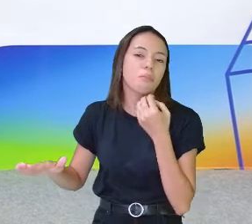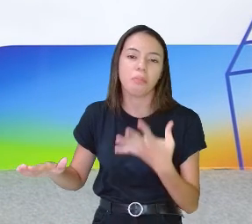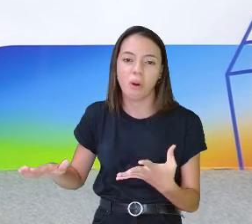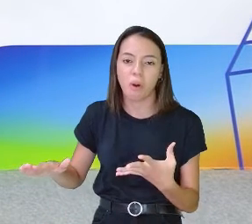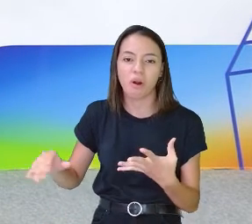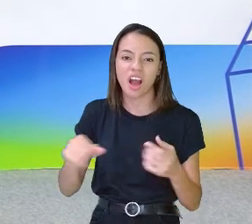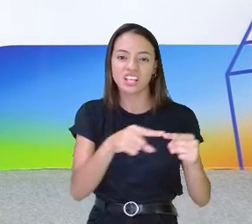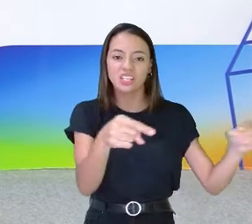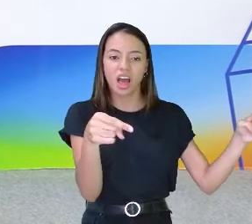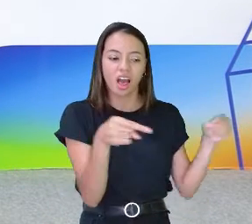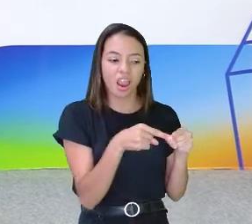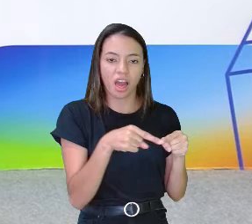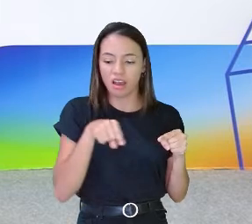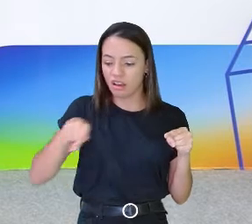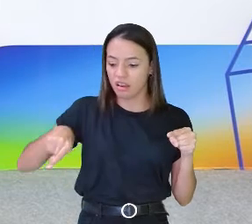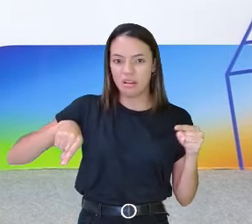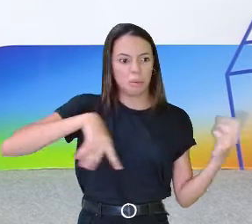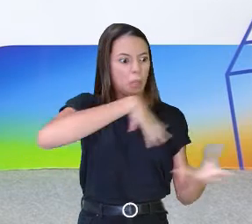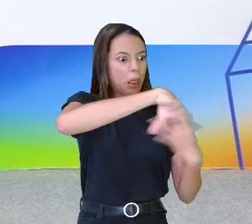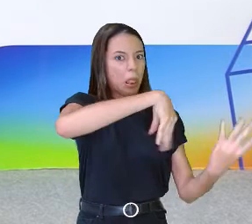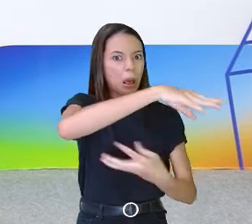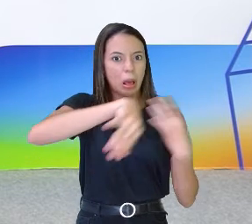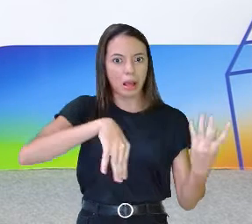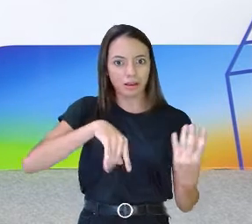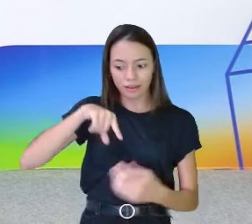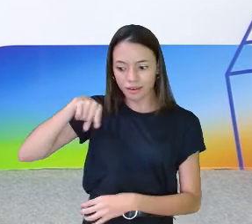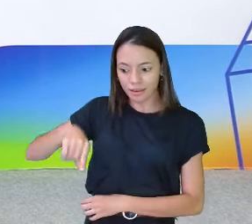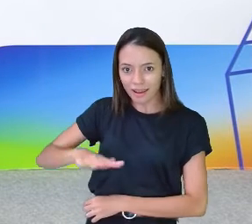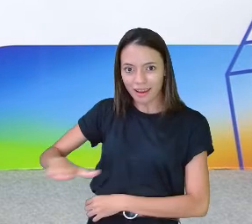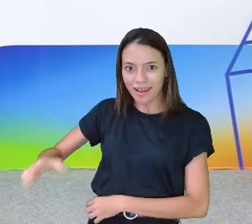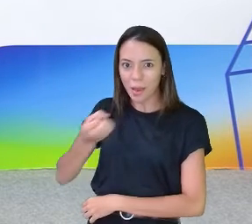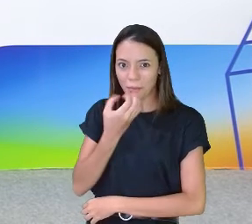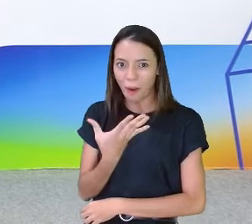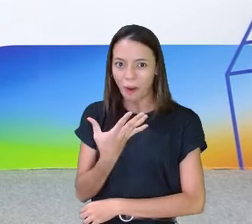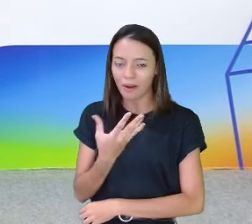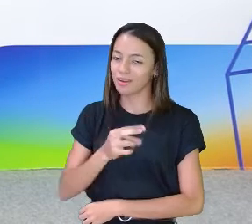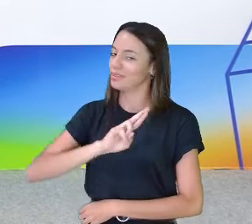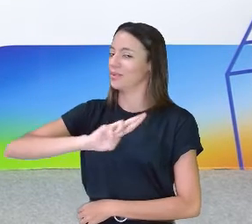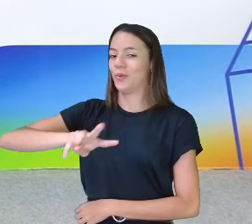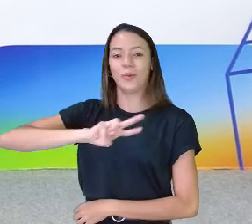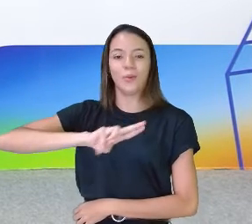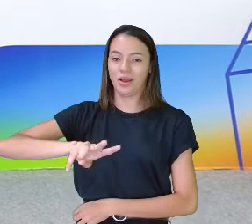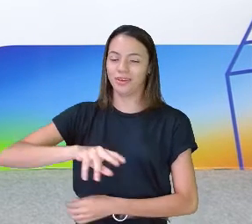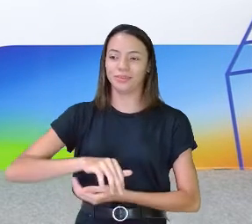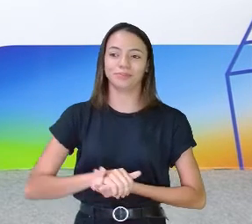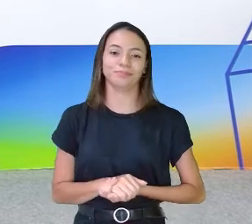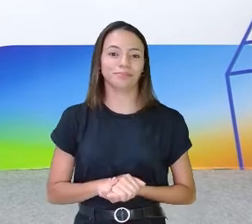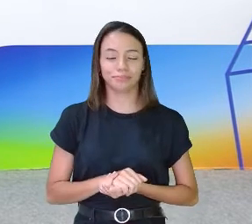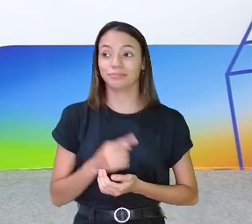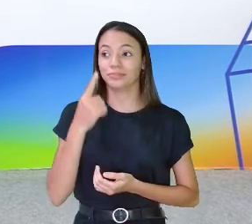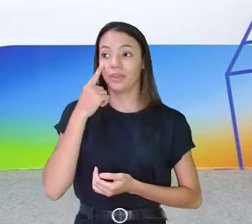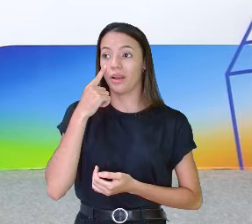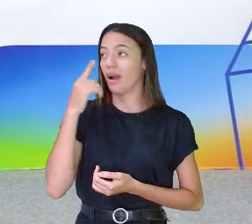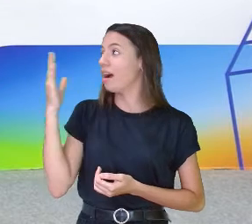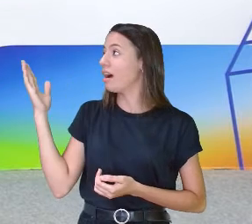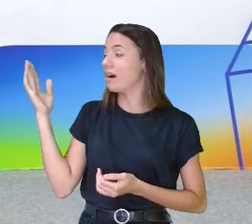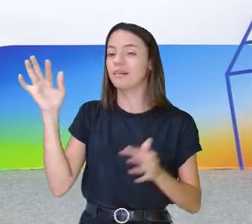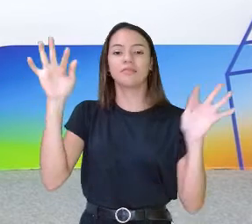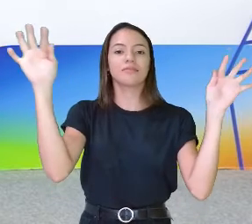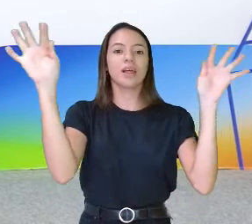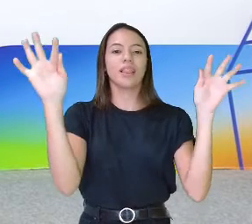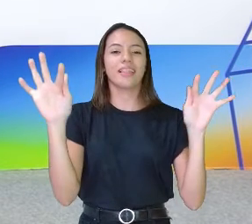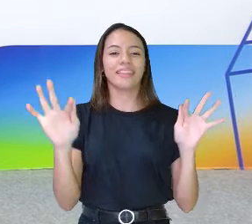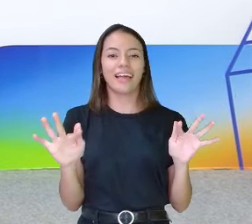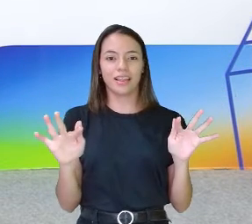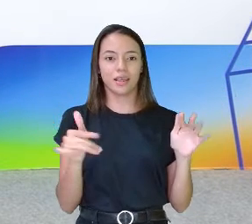inteira. Esse menino é bonzinho mesmo? Não, né, gente? Ó, felicidade é trabalhar muito e